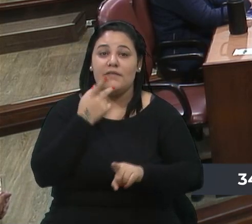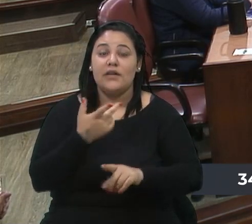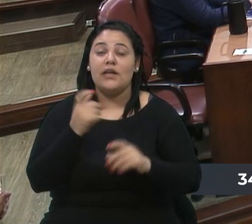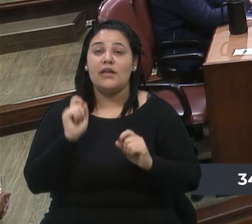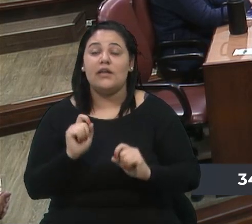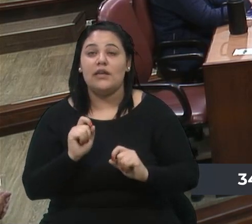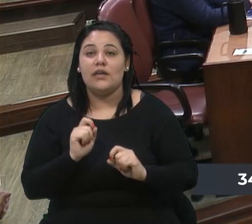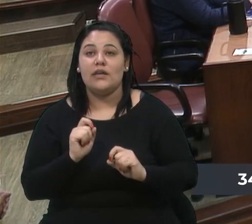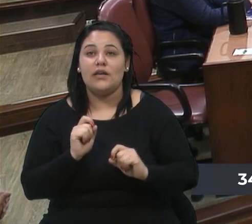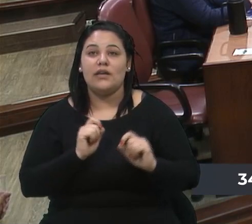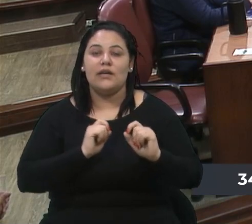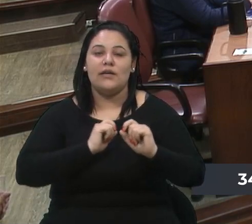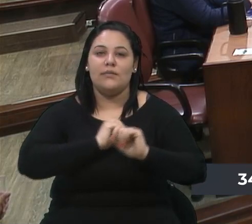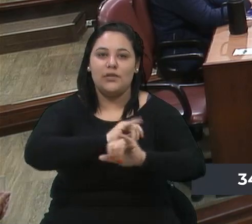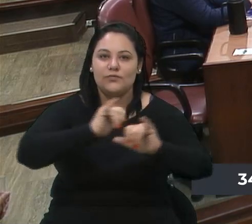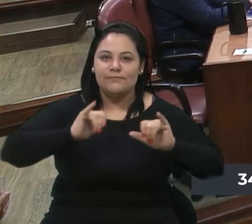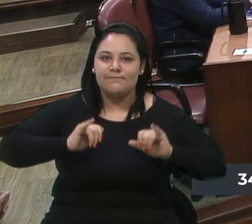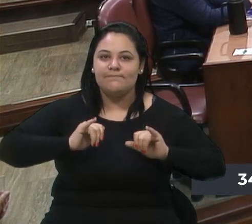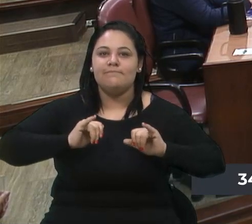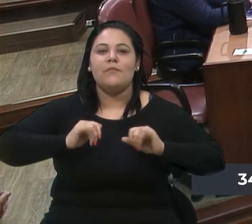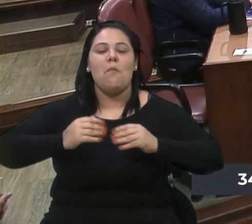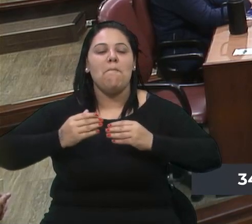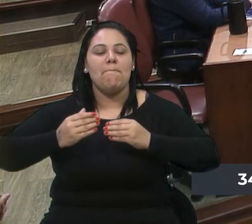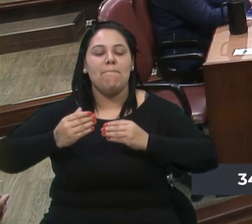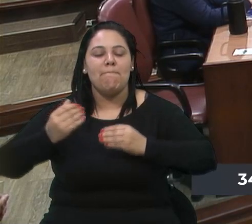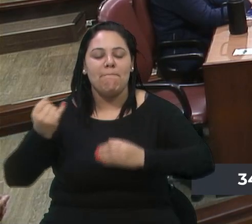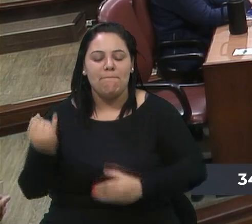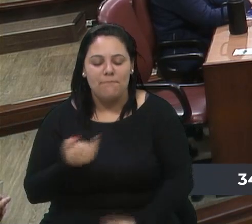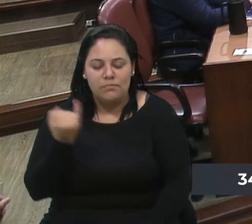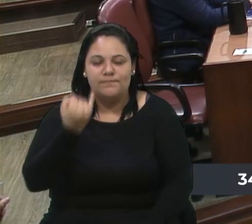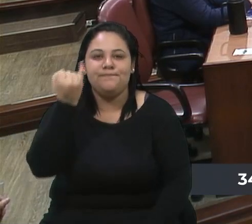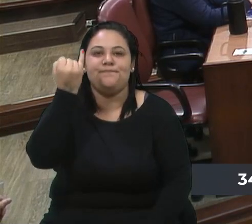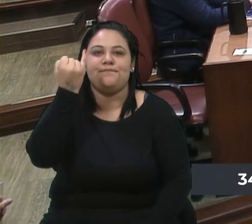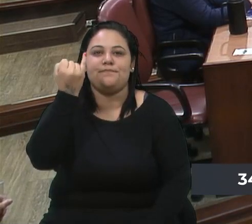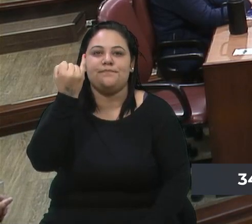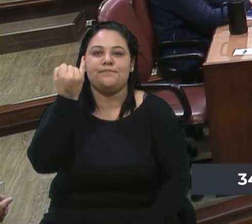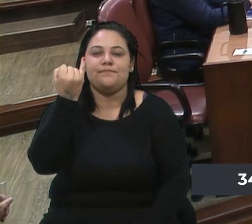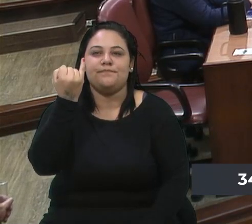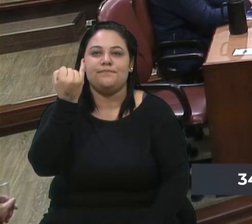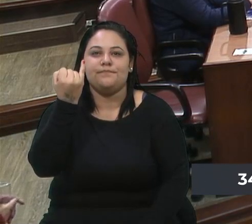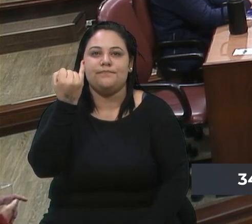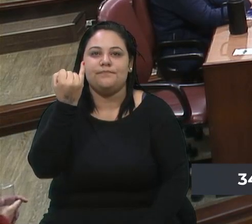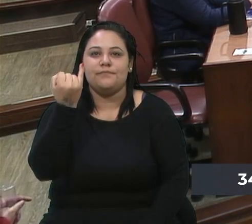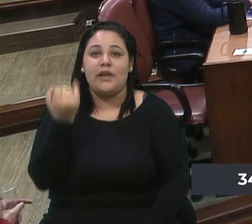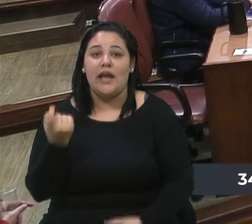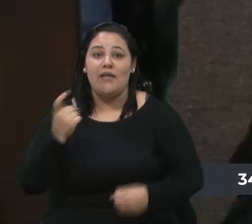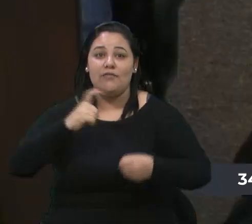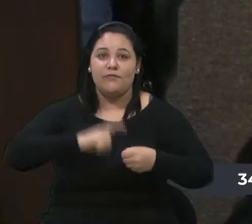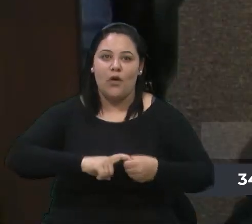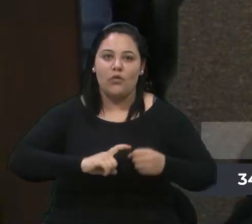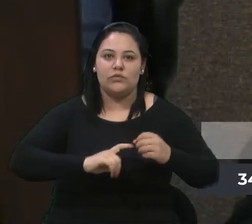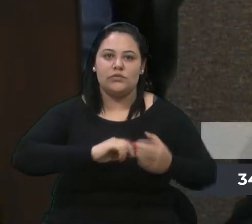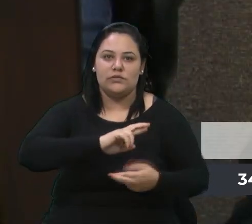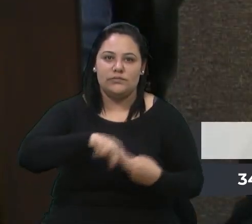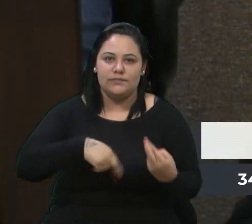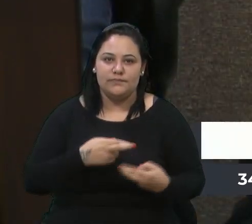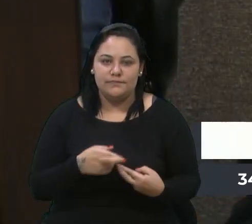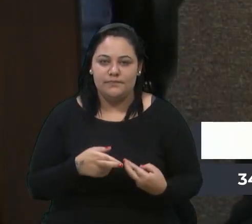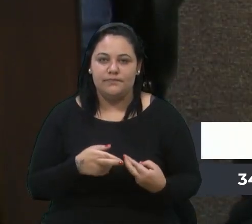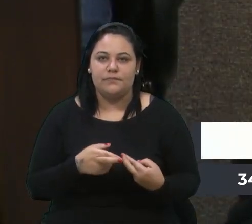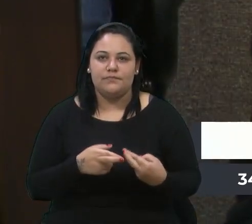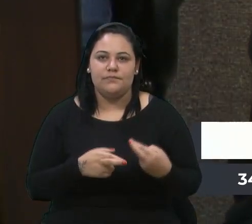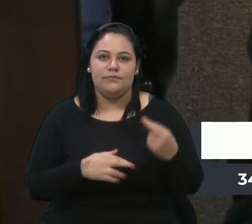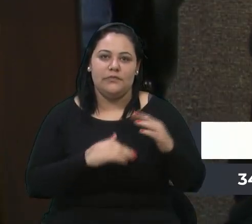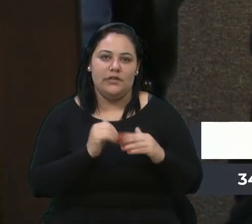que é uma notícia extremamente importante e fundamental o retorno da reforma da